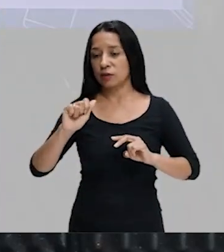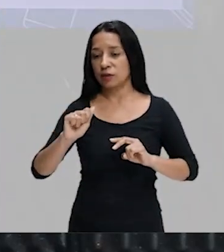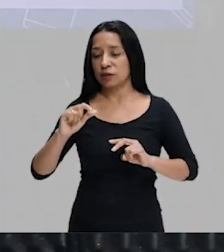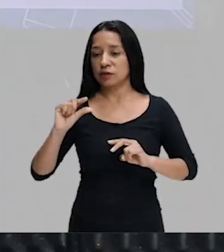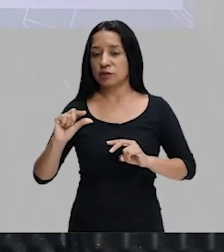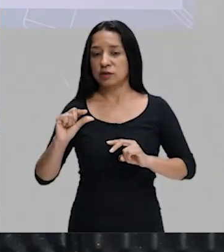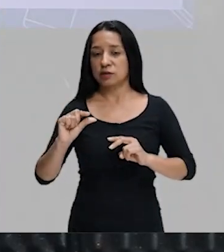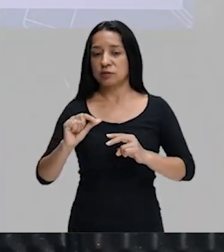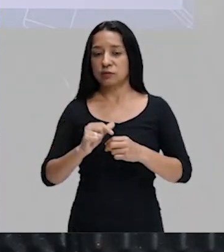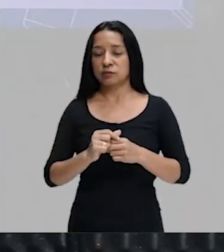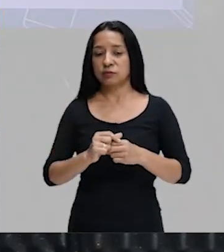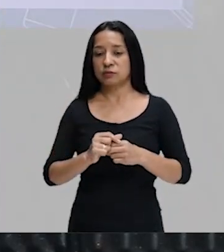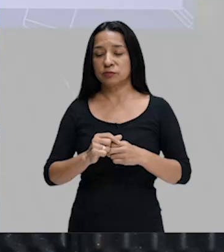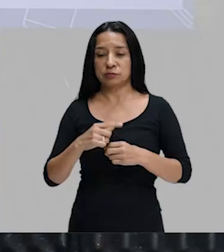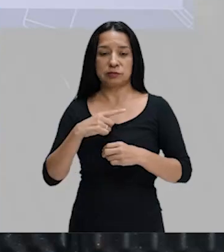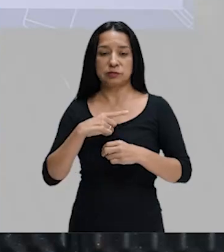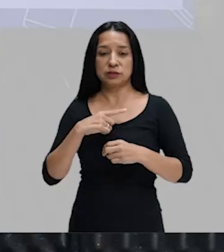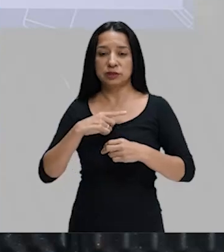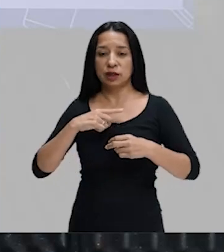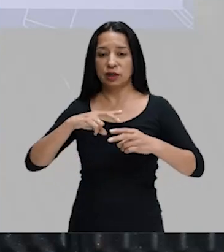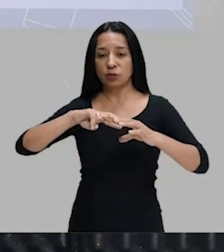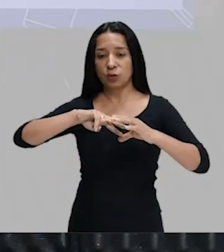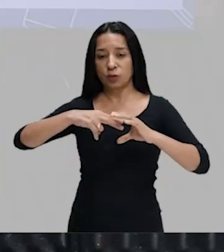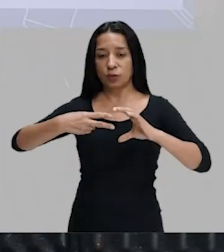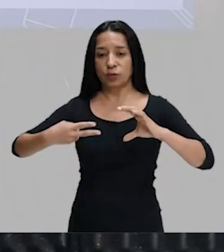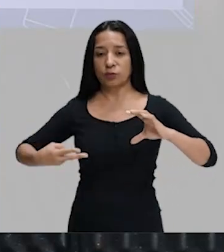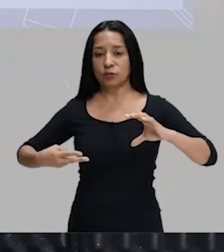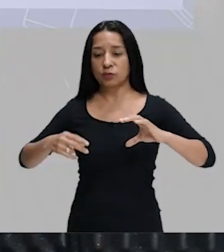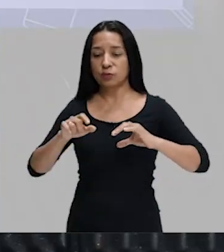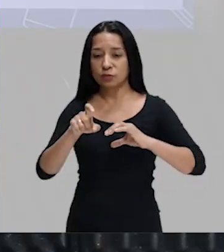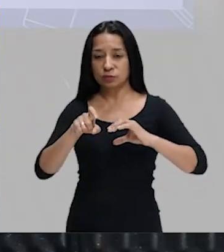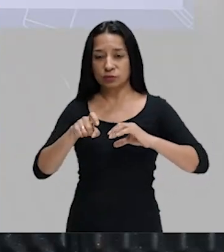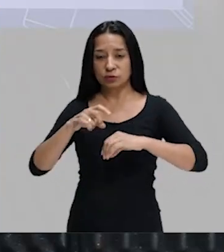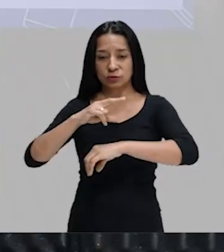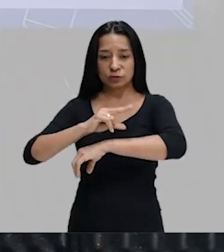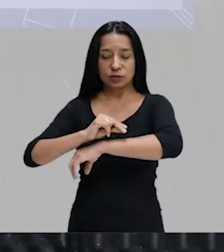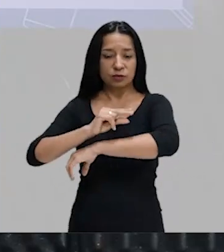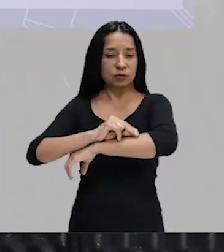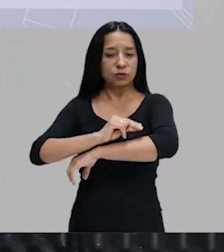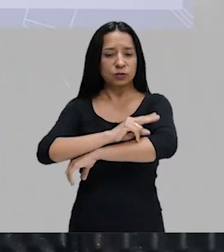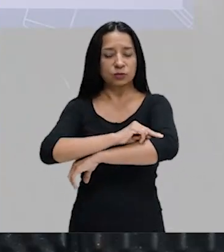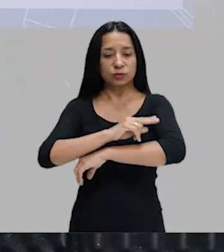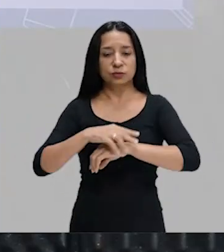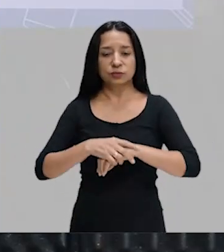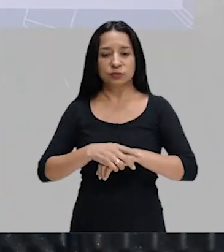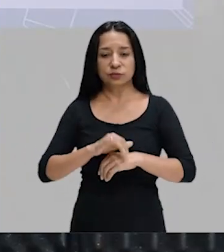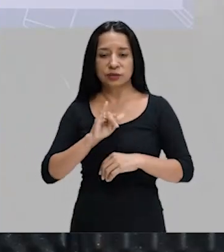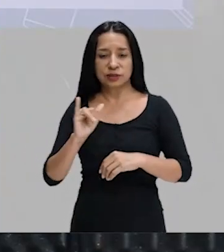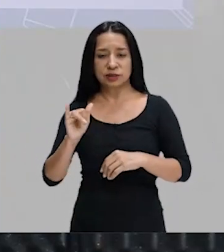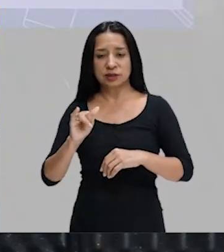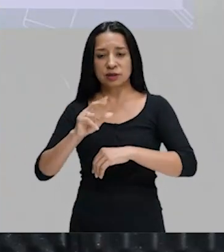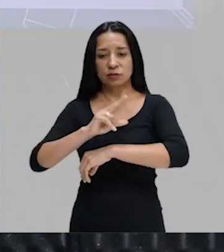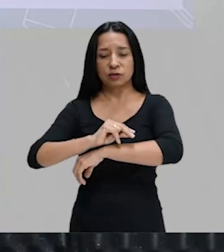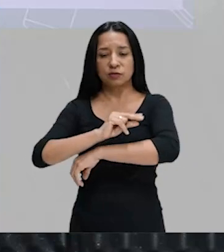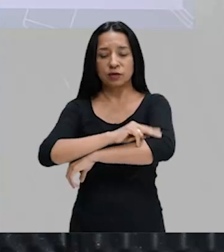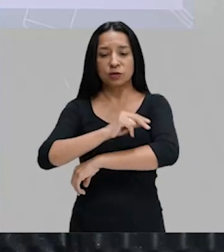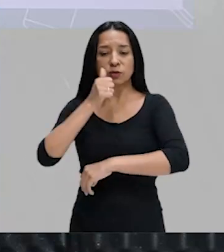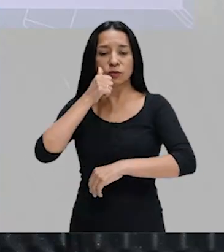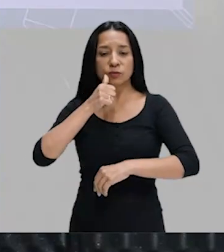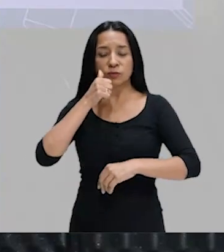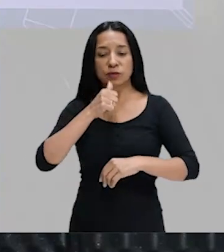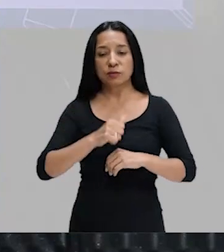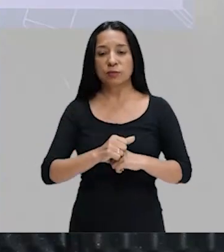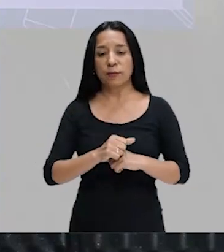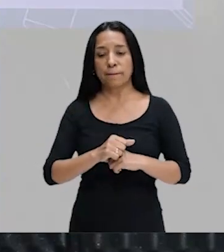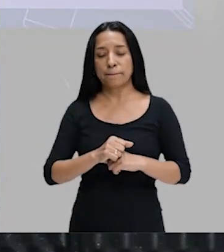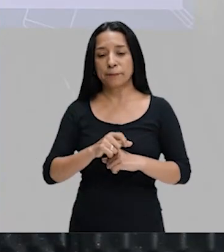localizado no cromossomo X de gafanhotos. Vamos lá. Se eu tiver o gafanhoto fêmea aqui, ó, o gafanhoto fêmea ele vai